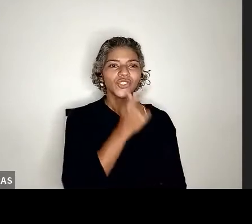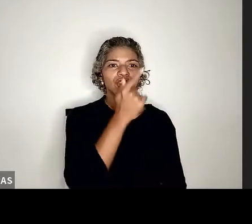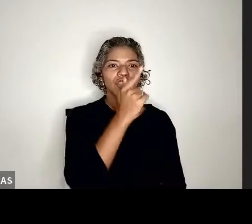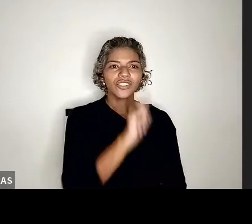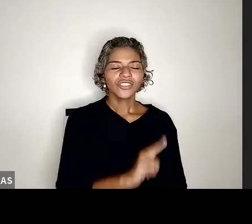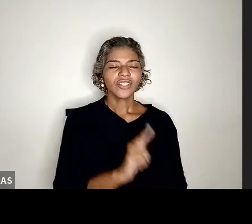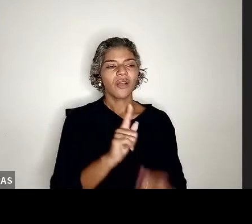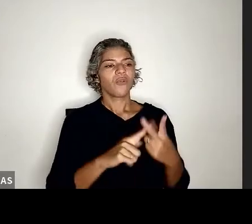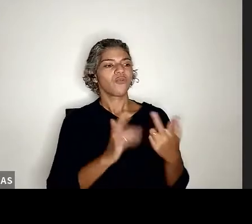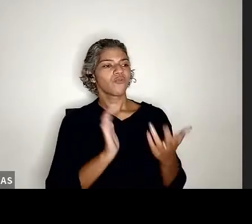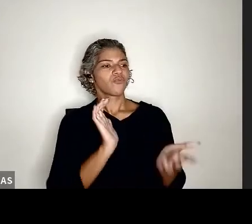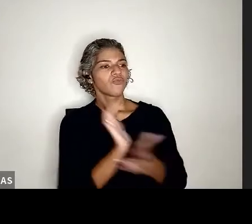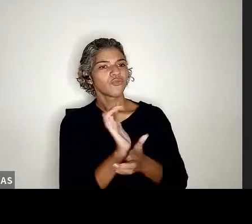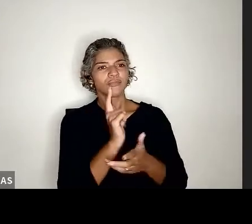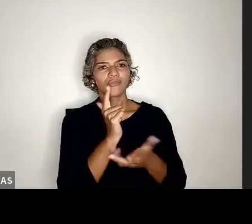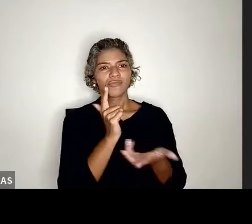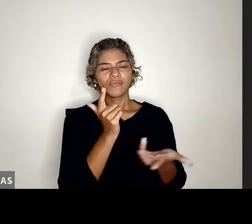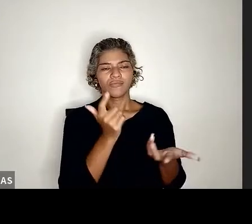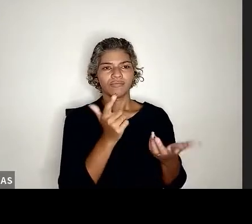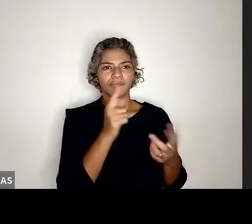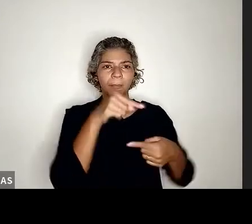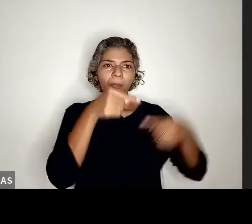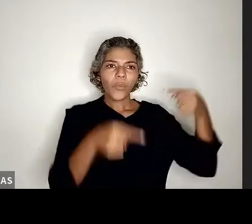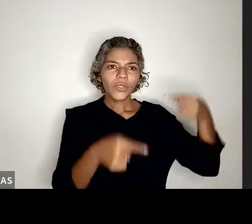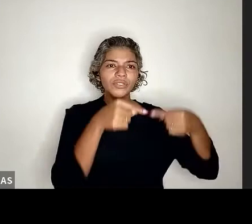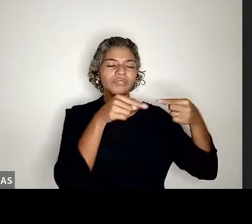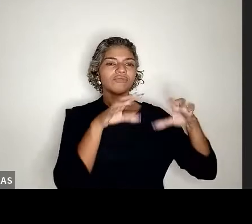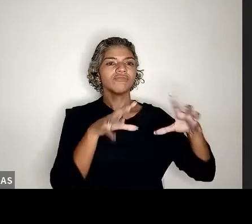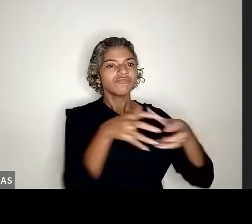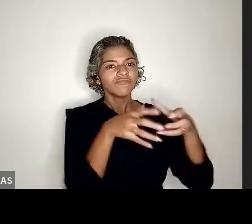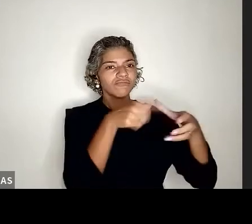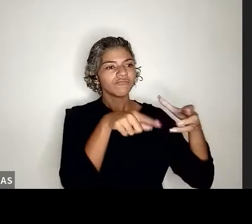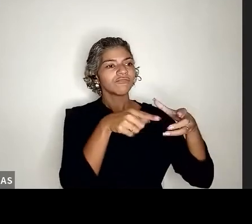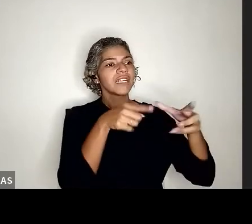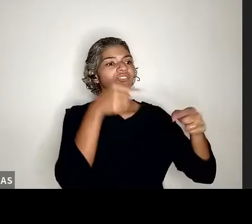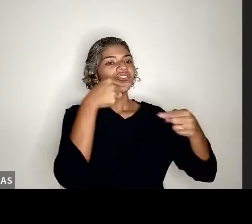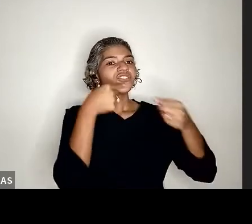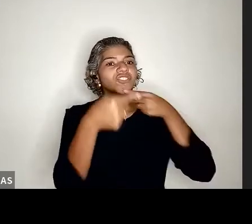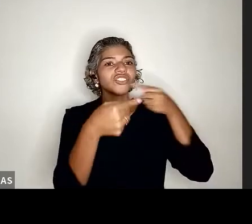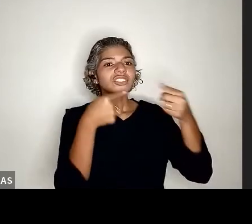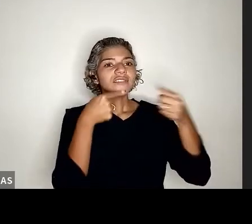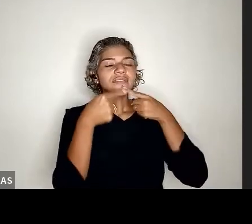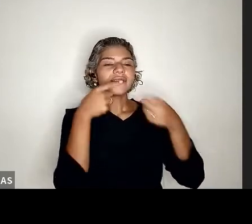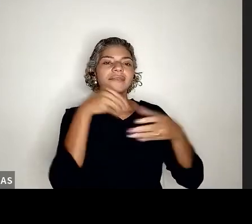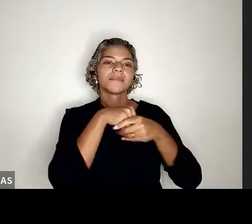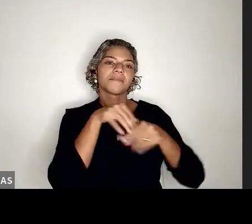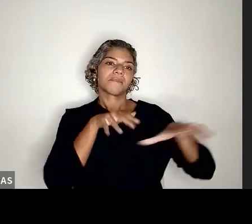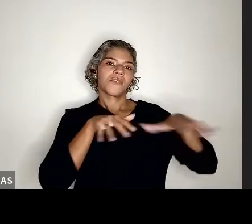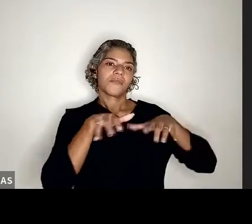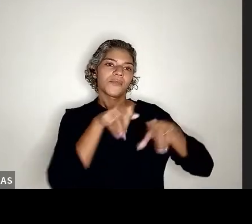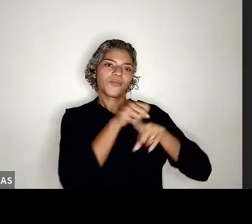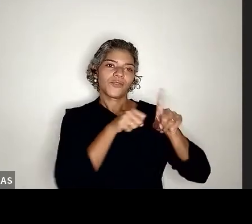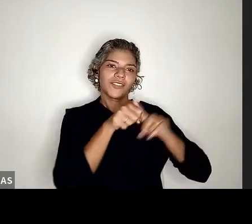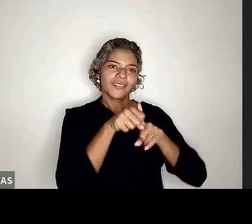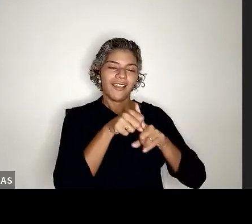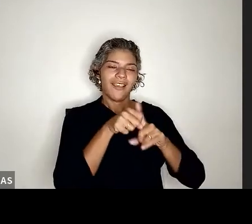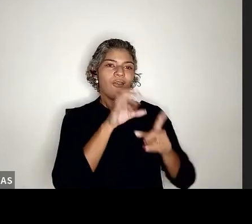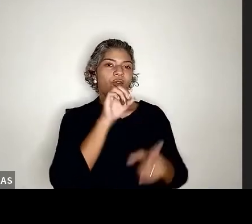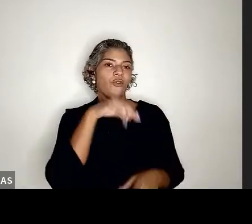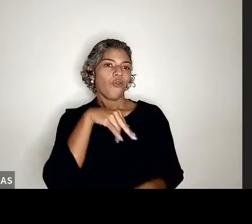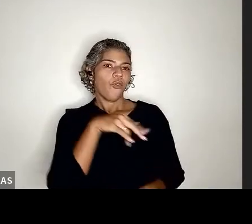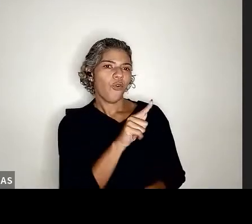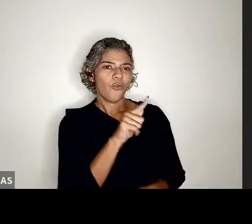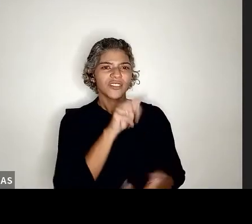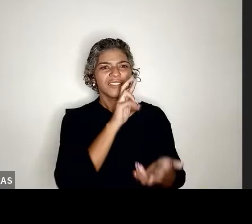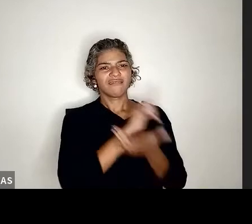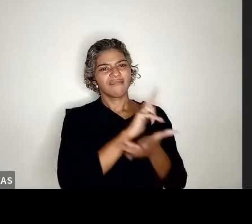conhecimento para o diálogo com movimentos sociais, com setores organizados na sociedade. Então, a gente se viu sempre